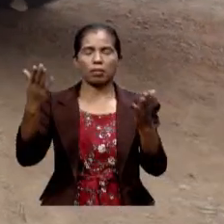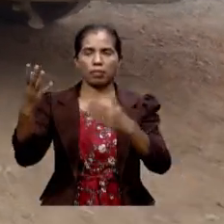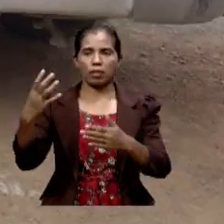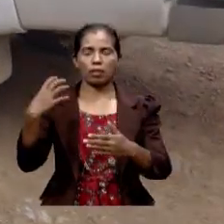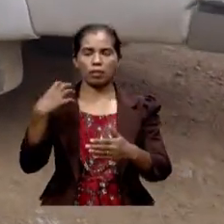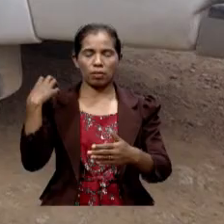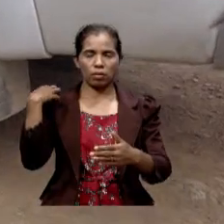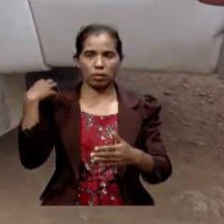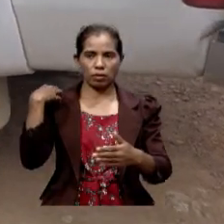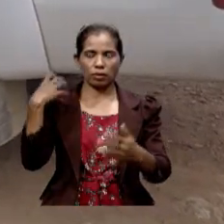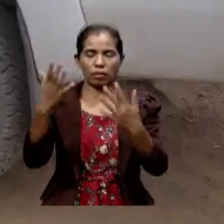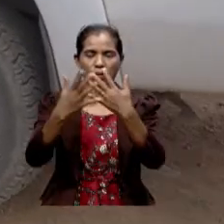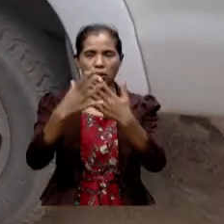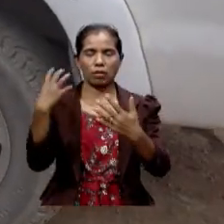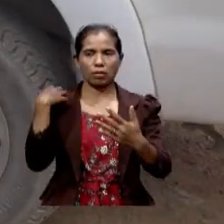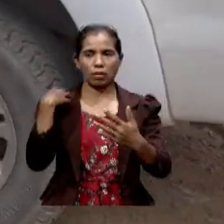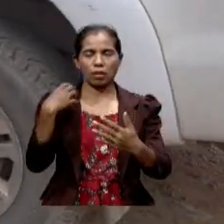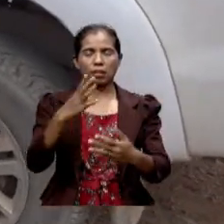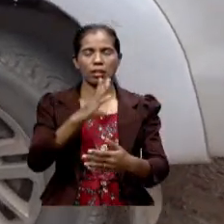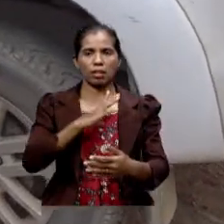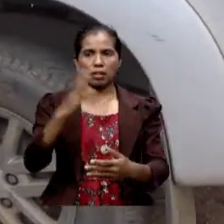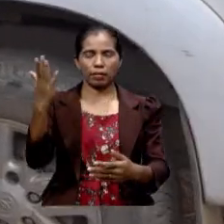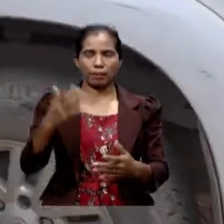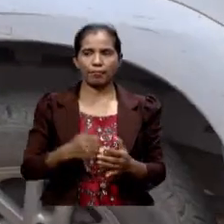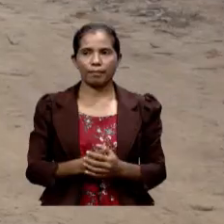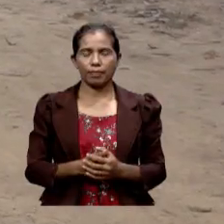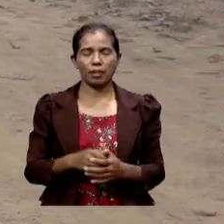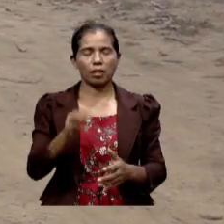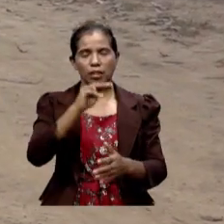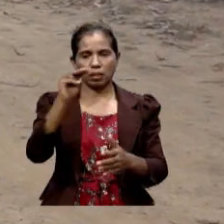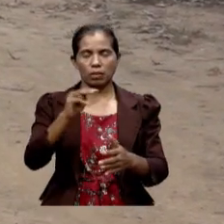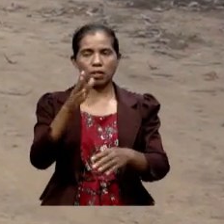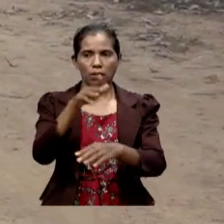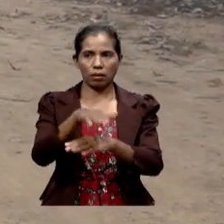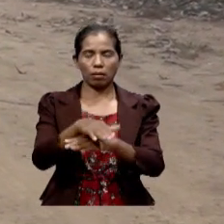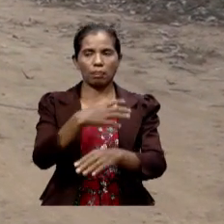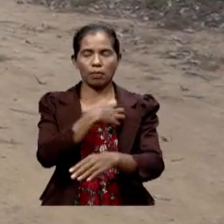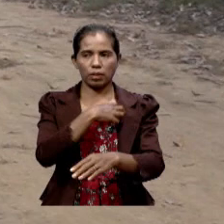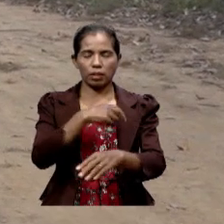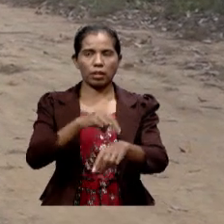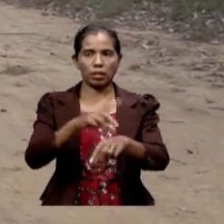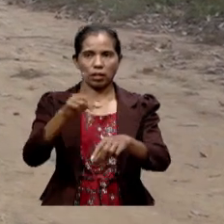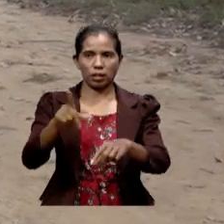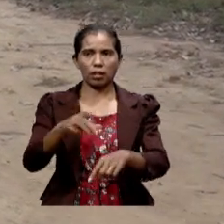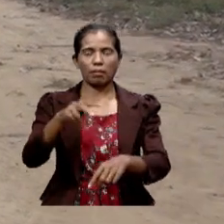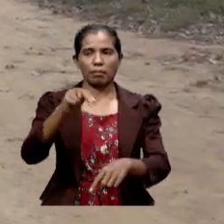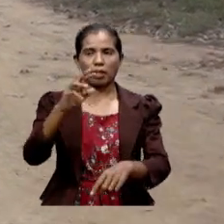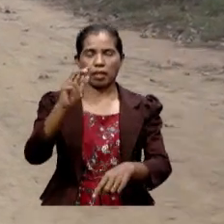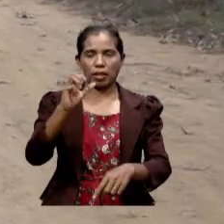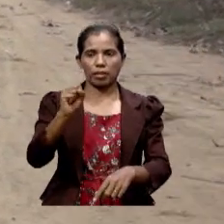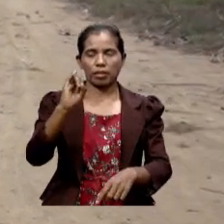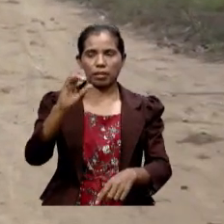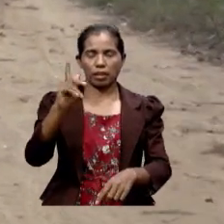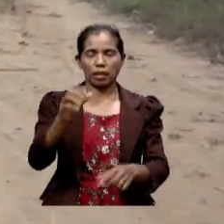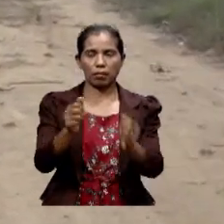Posto Esquadra Administrativo Likidoi nian. Nunai ia segunda loro kraikne, Polisi Nasional Investigasaun Kriminal Pensi hamutu ko Polisi